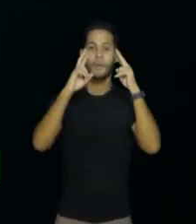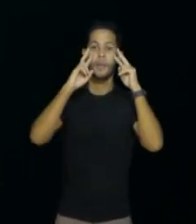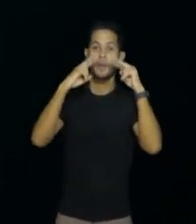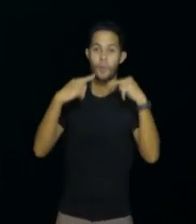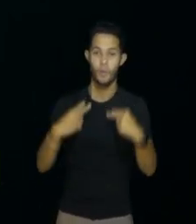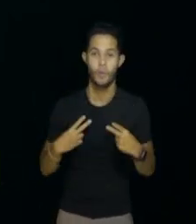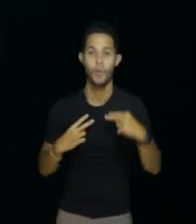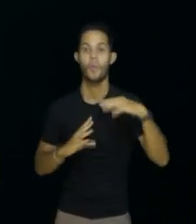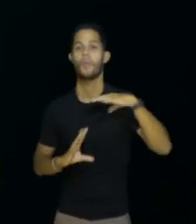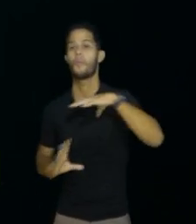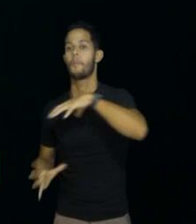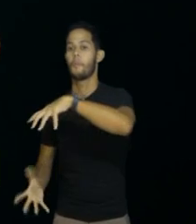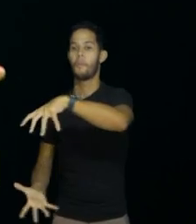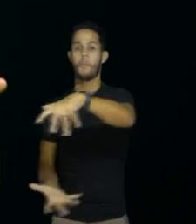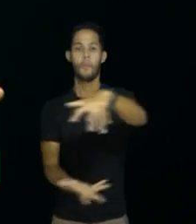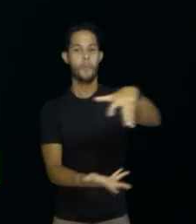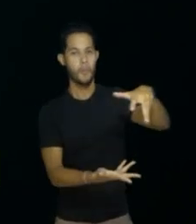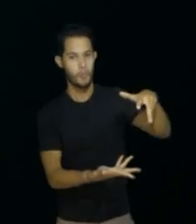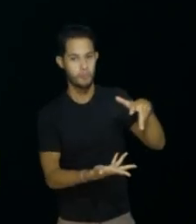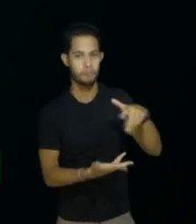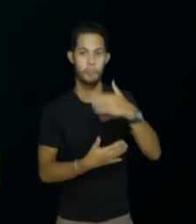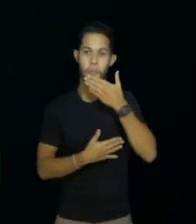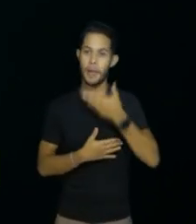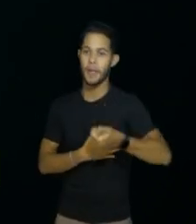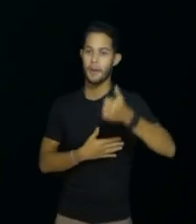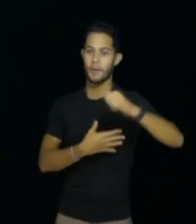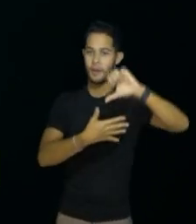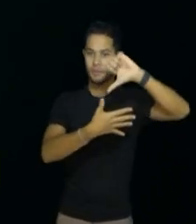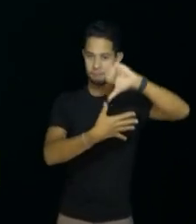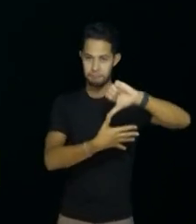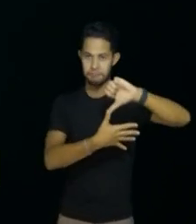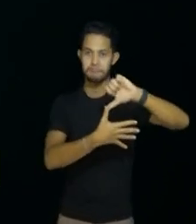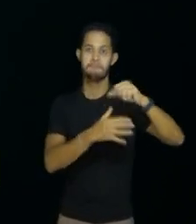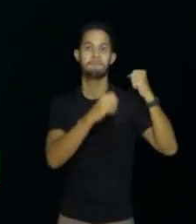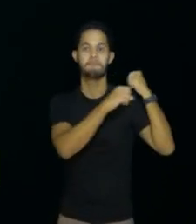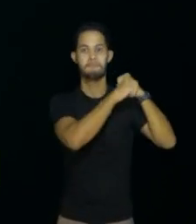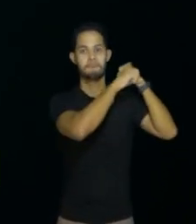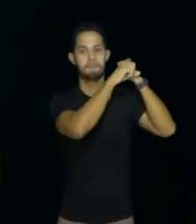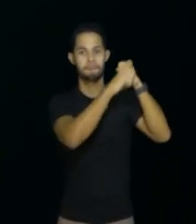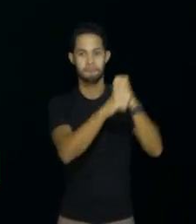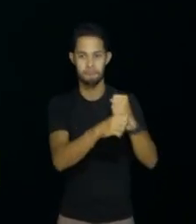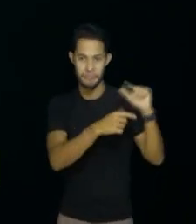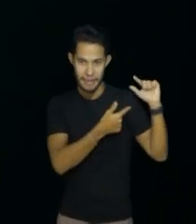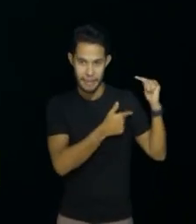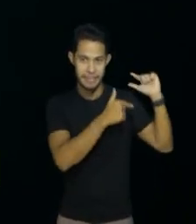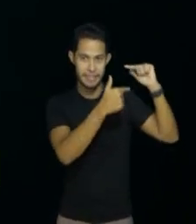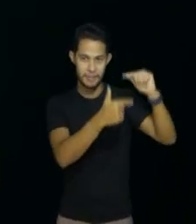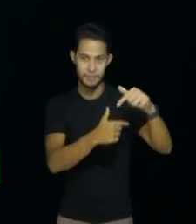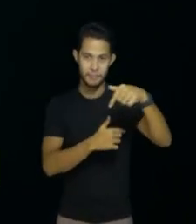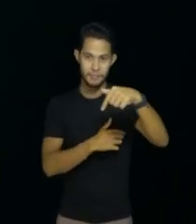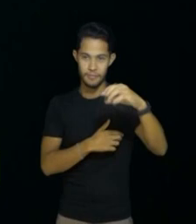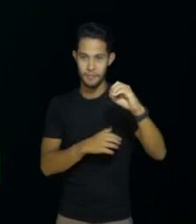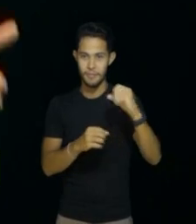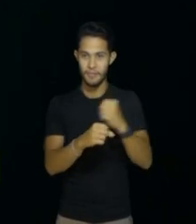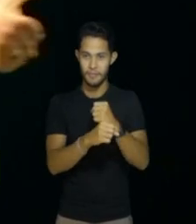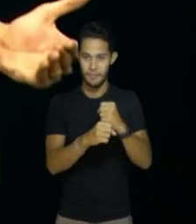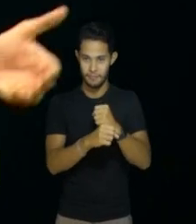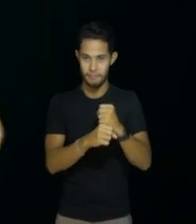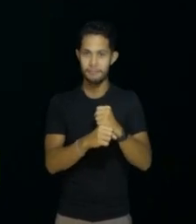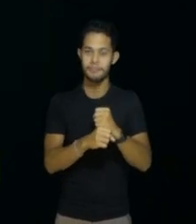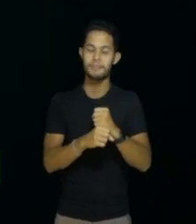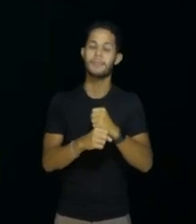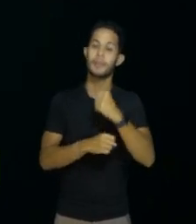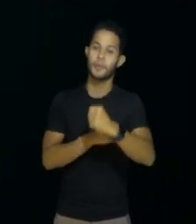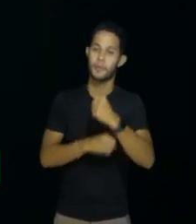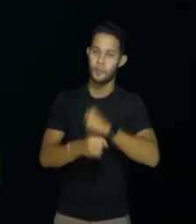América Latina, do mundo, uma empresa de 70 anos de tradição e que a partir de 2013, com a vinda dos irmãos Mendes, que